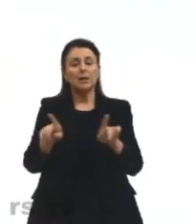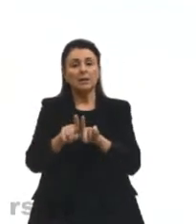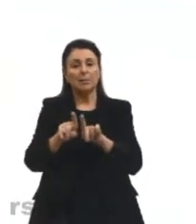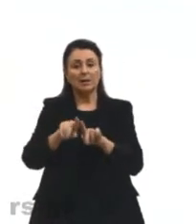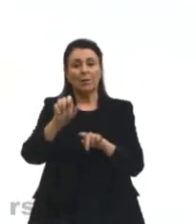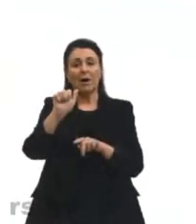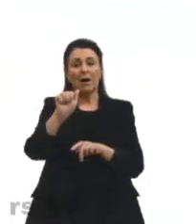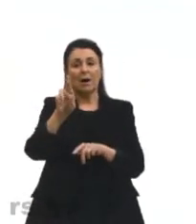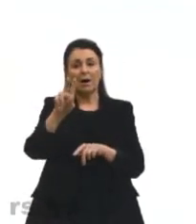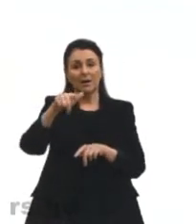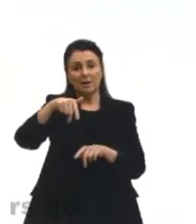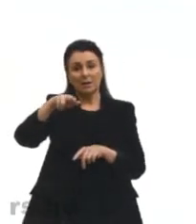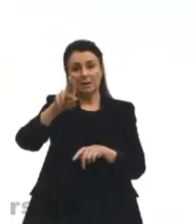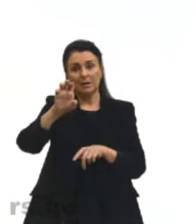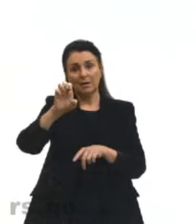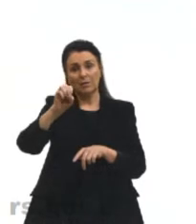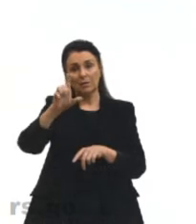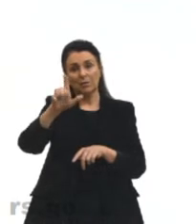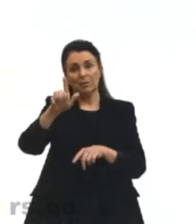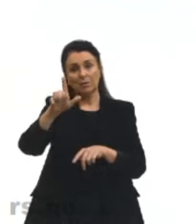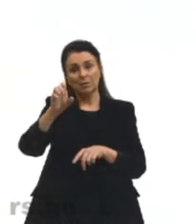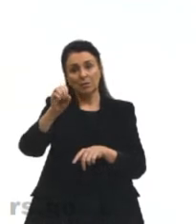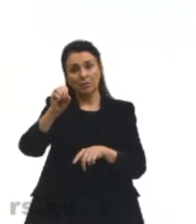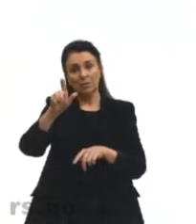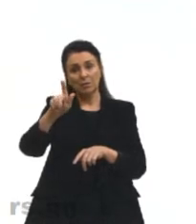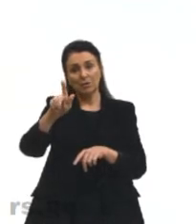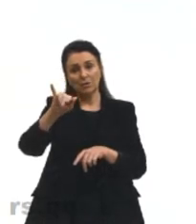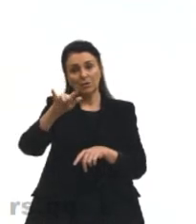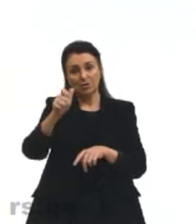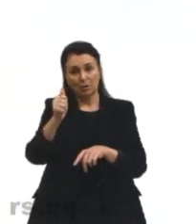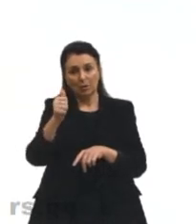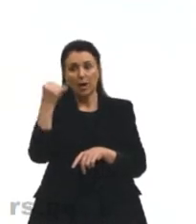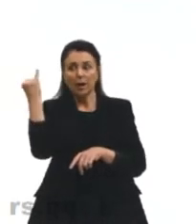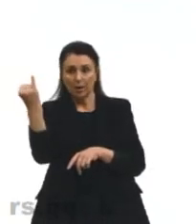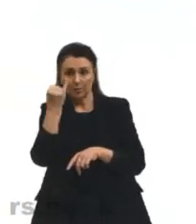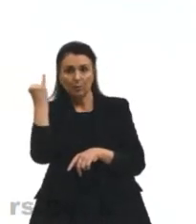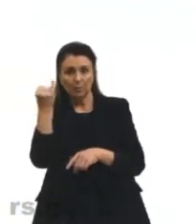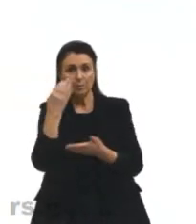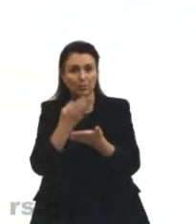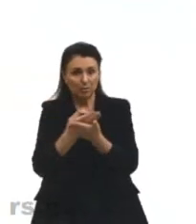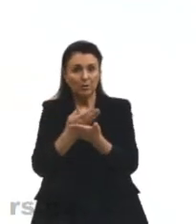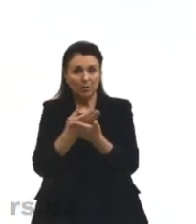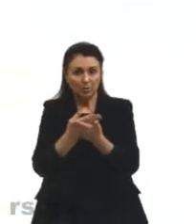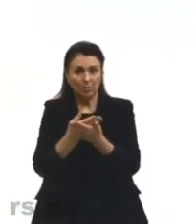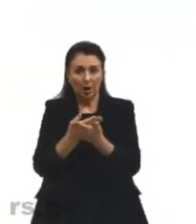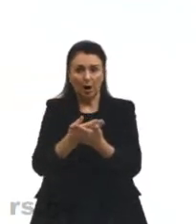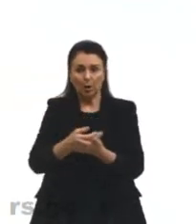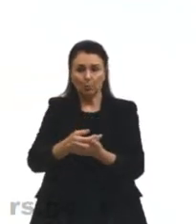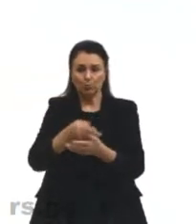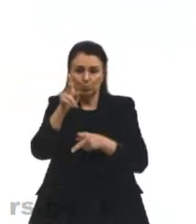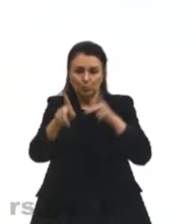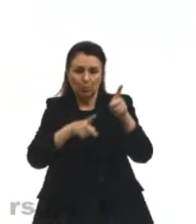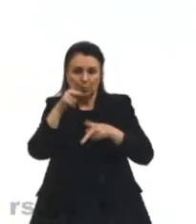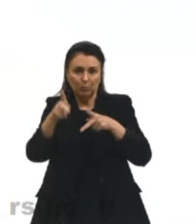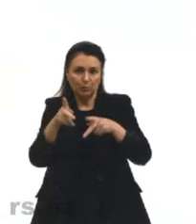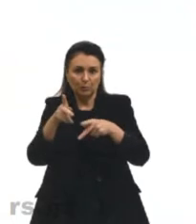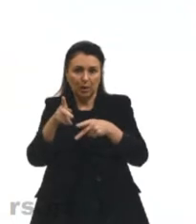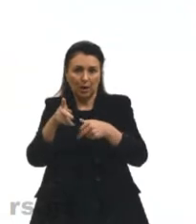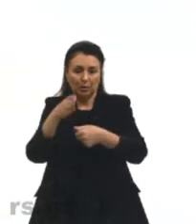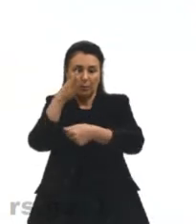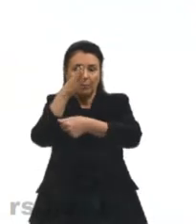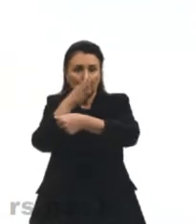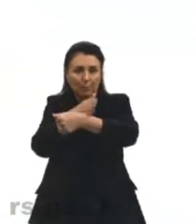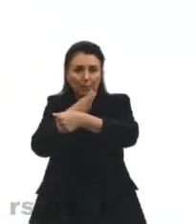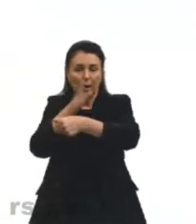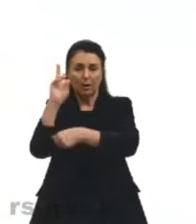arqueologia então é muito importante para a gente estudar Esses povos pré-históricos e aqui a gente tem